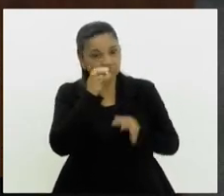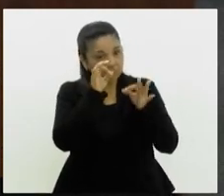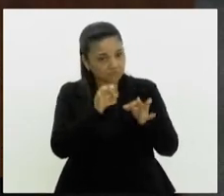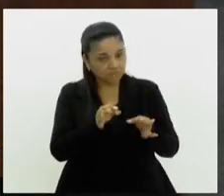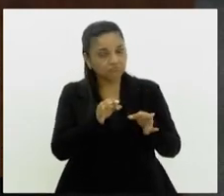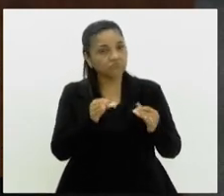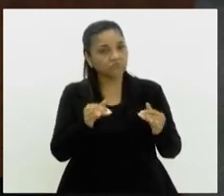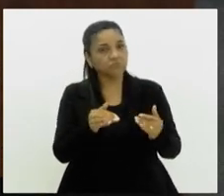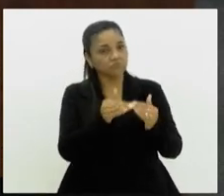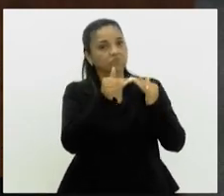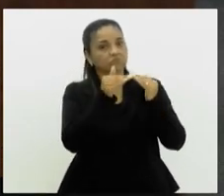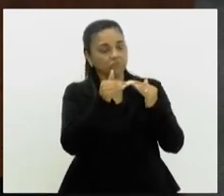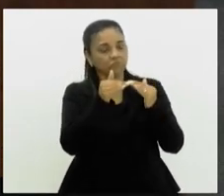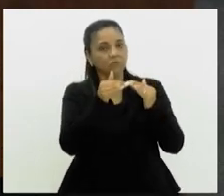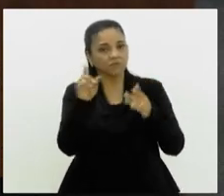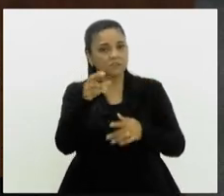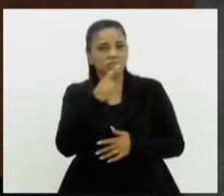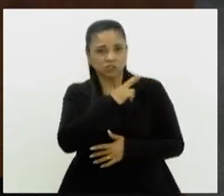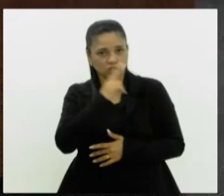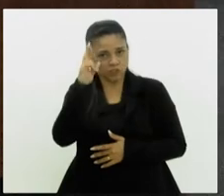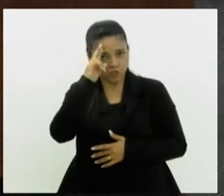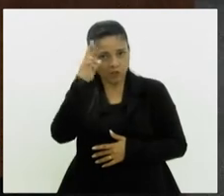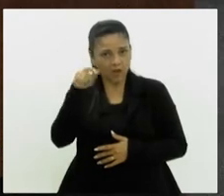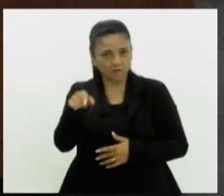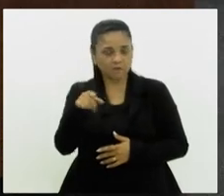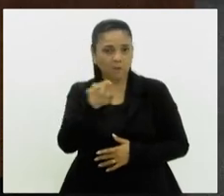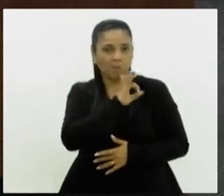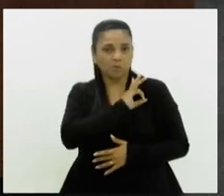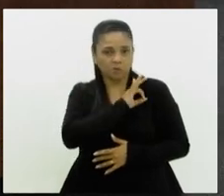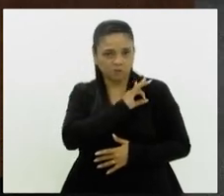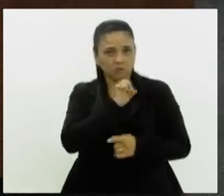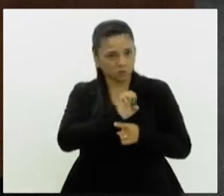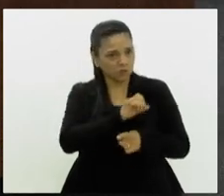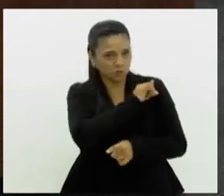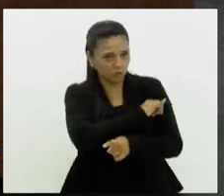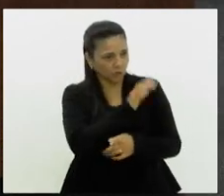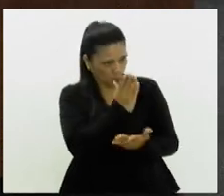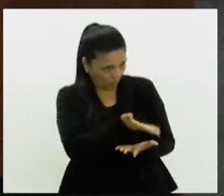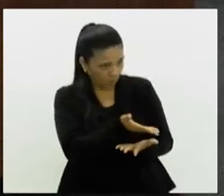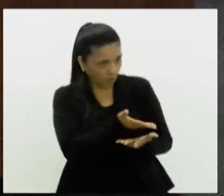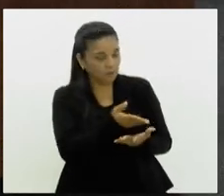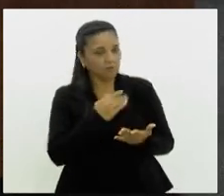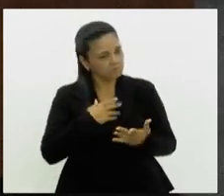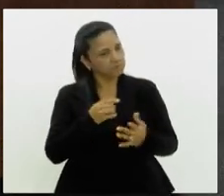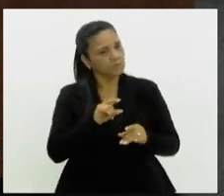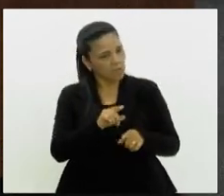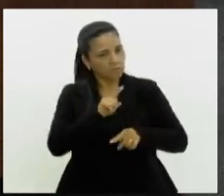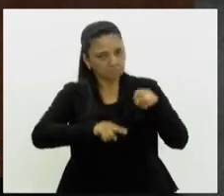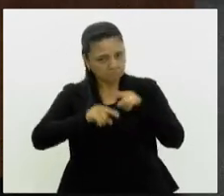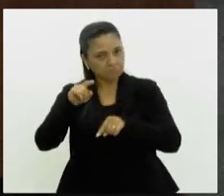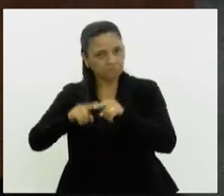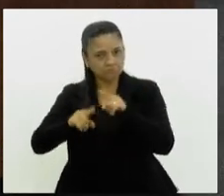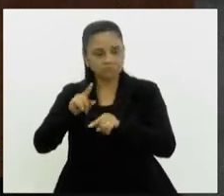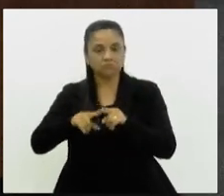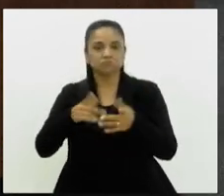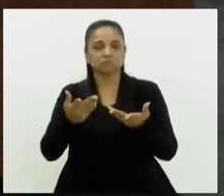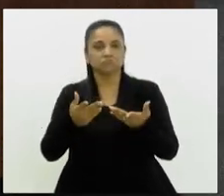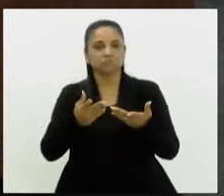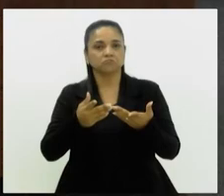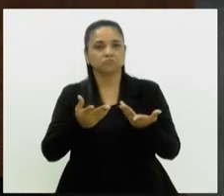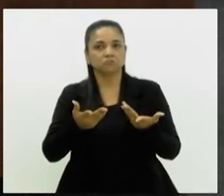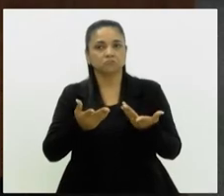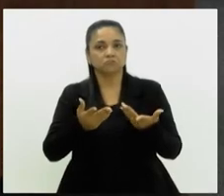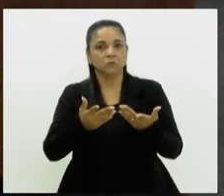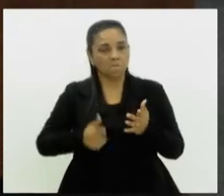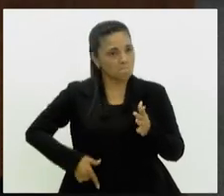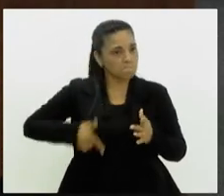da Polícia Civil do Rio de Janeiro. É temerário usar instrumentos de alto poder ofensivo. Então, em